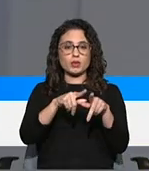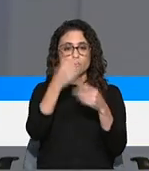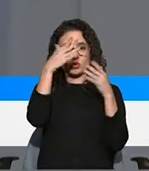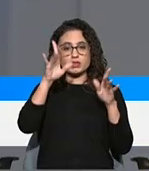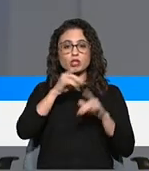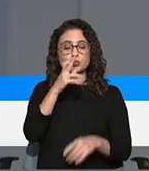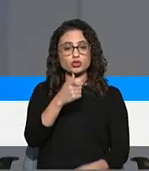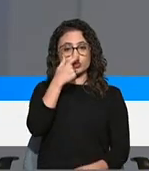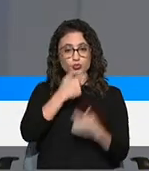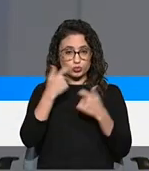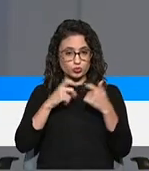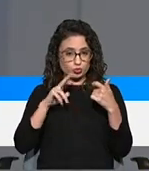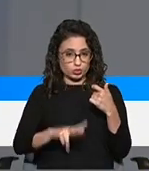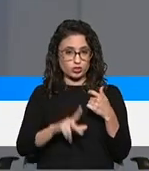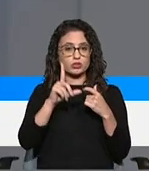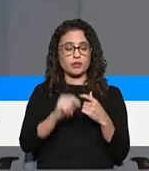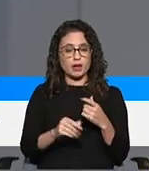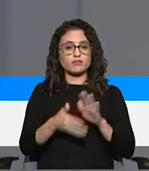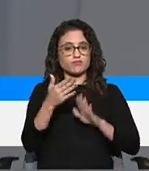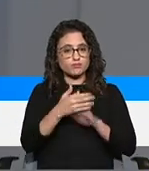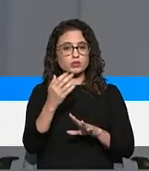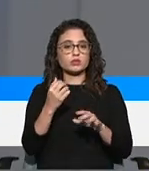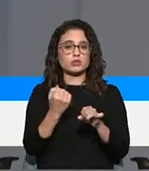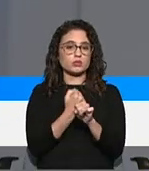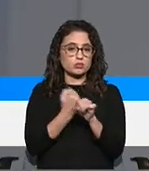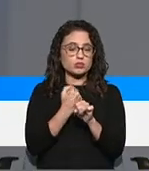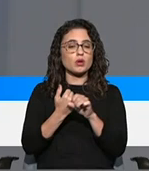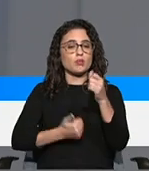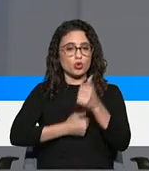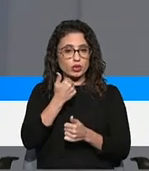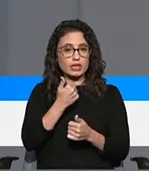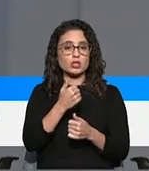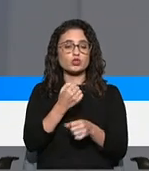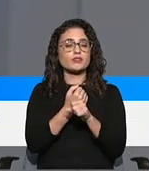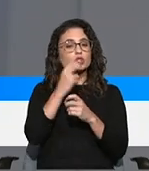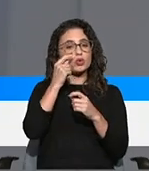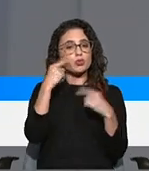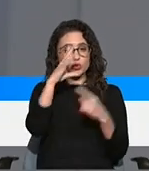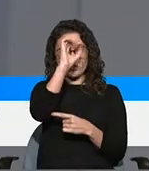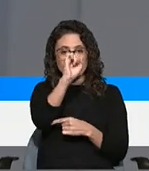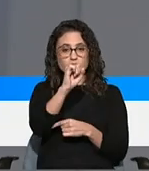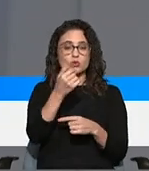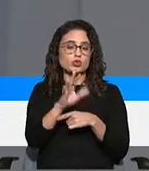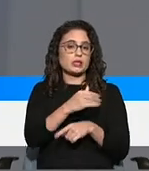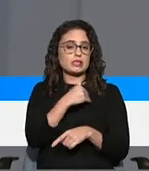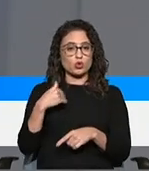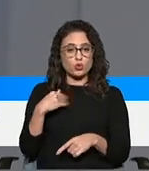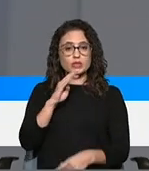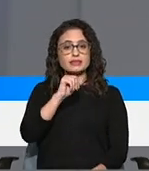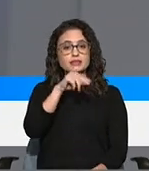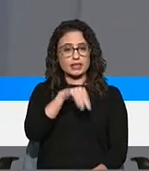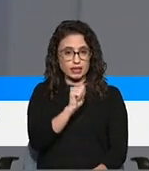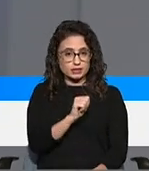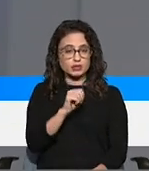da urgência na resposta e na melhoria dos serviços públicos da saúde do SNS que infelizmente não funciona da Justiça da